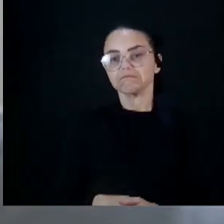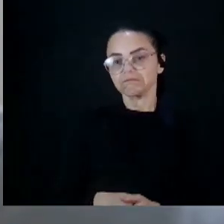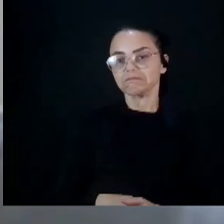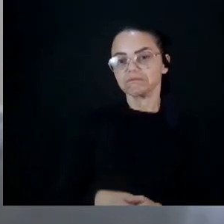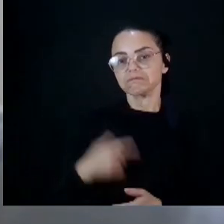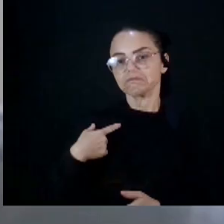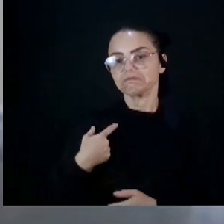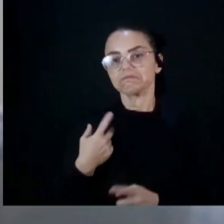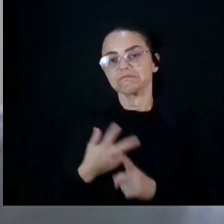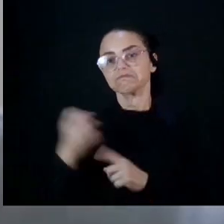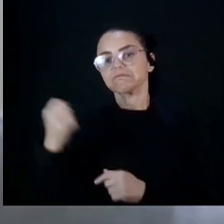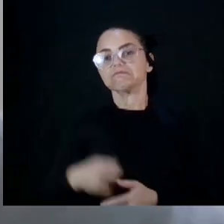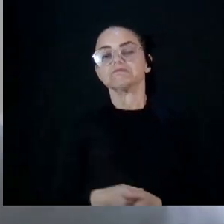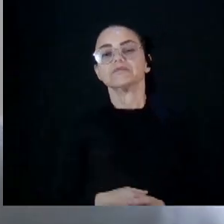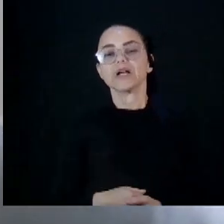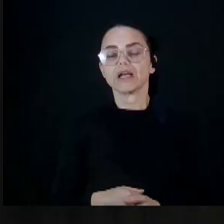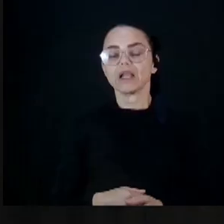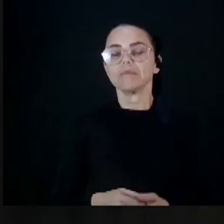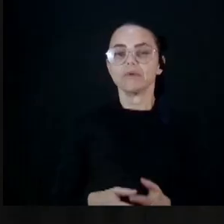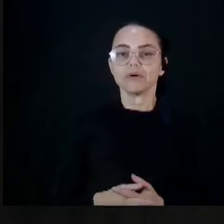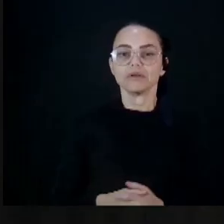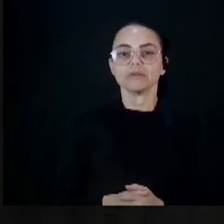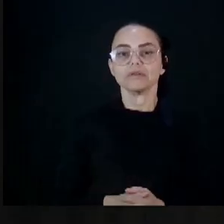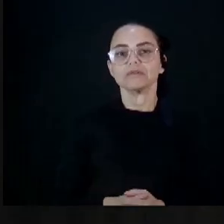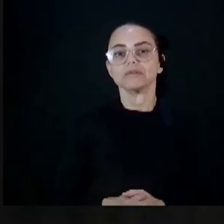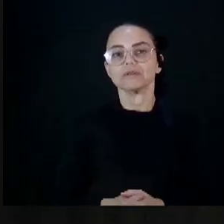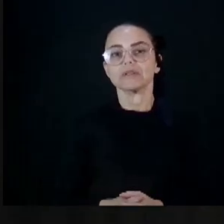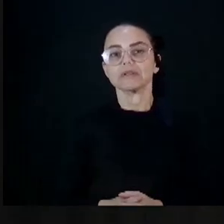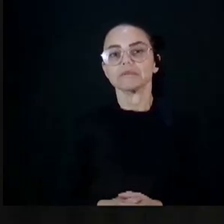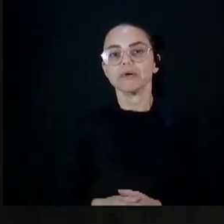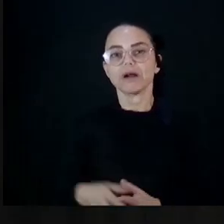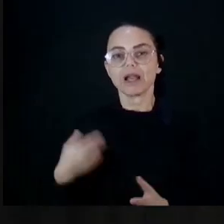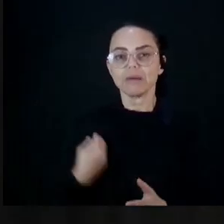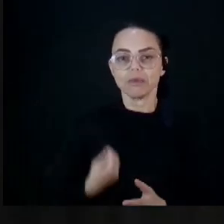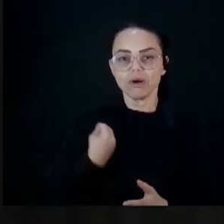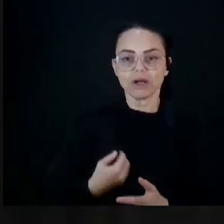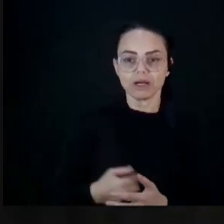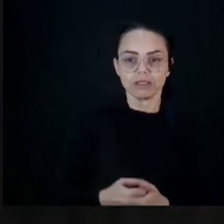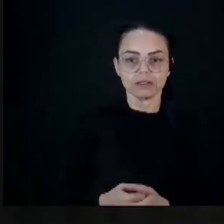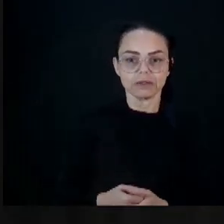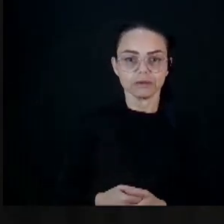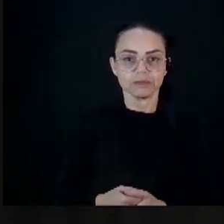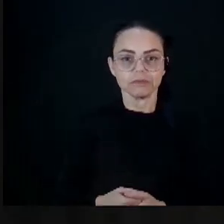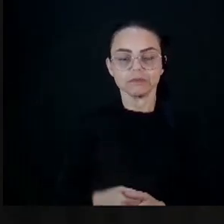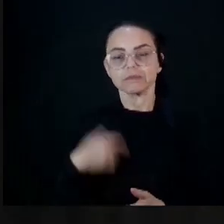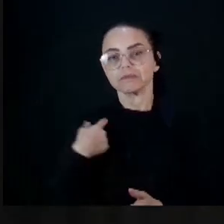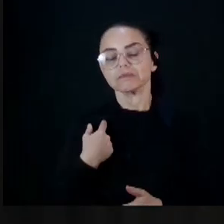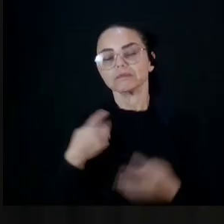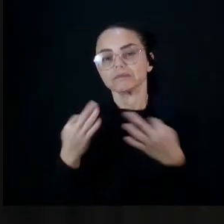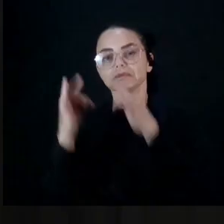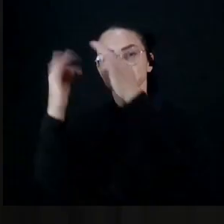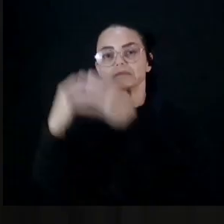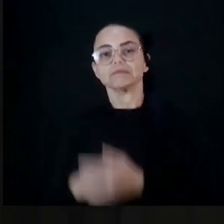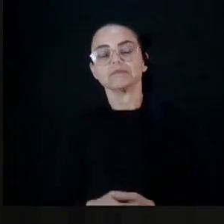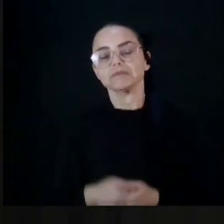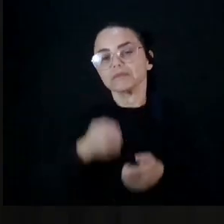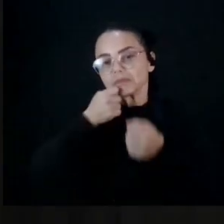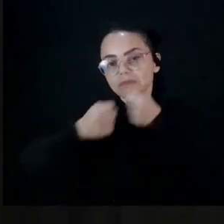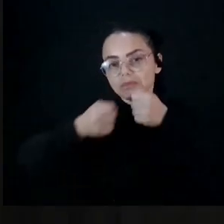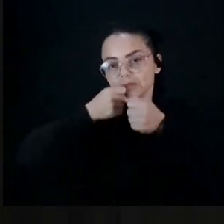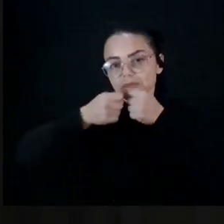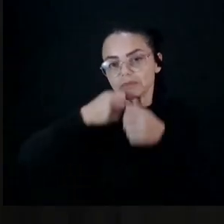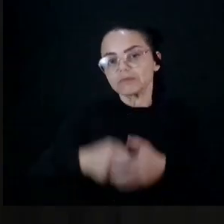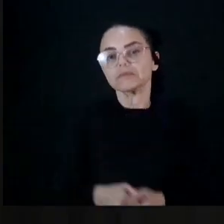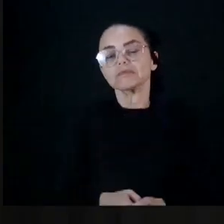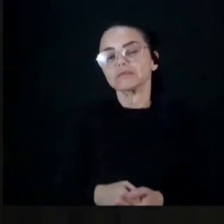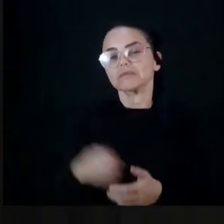né. Professor, e todas essas tecnologias que a gente está falando aqui nessa entrevista, é uma